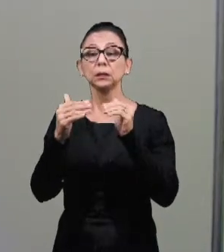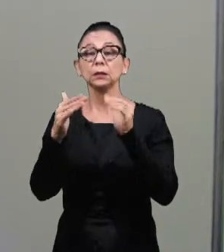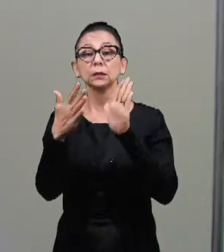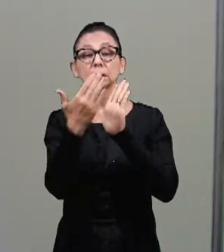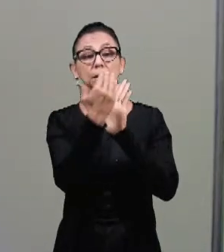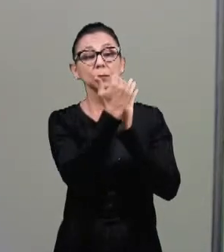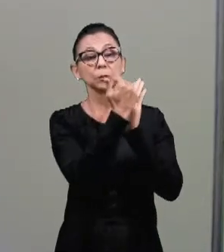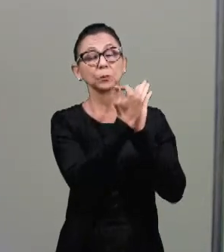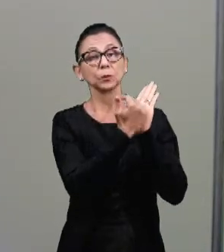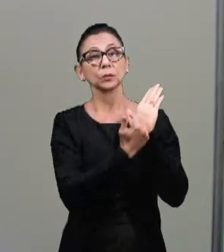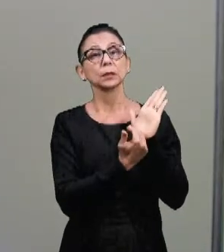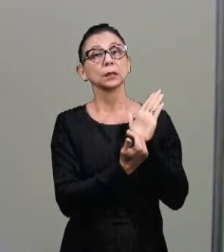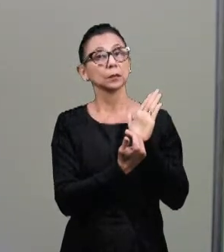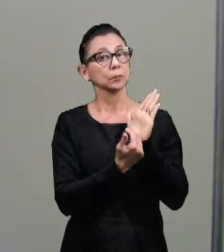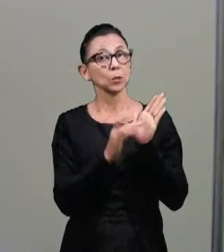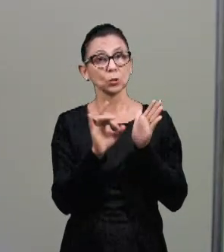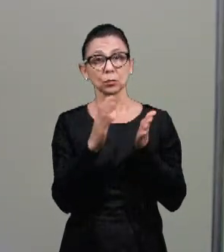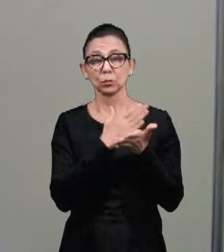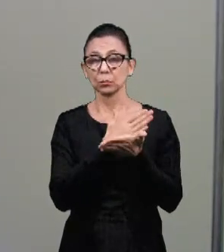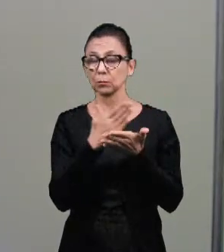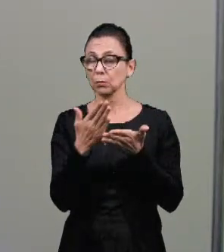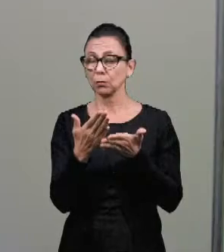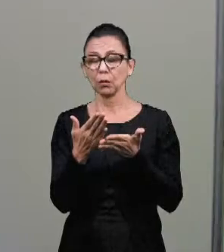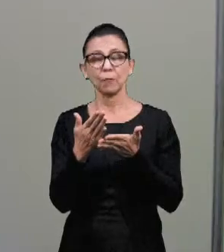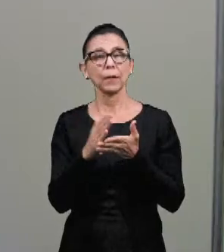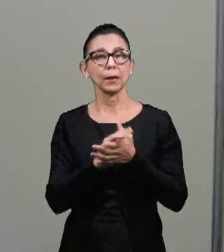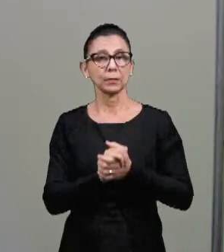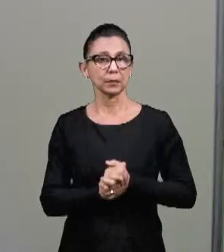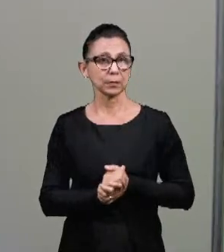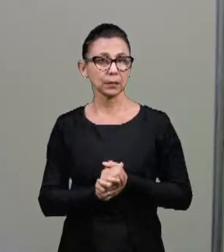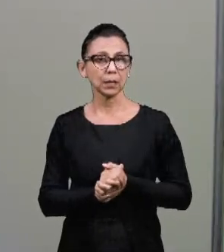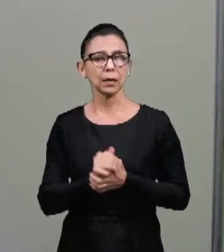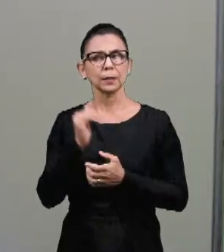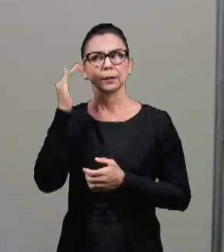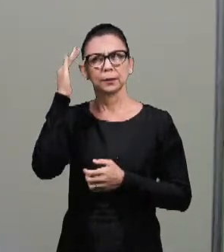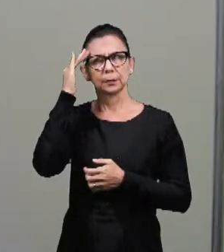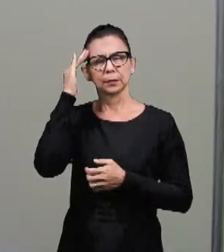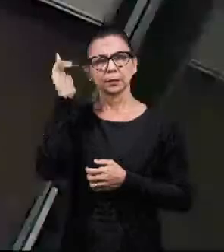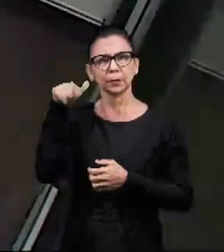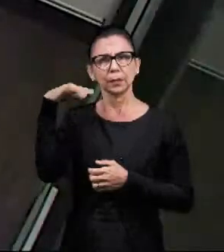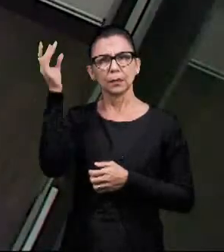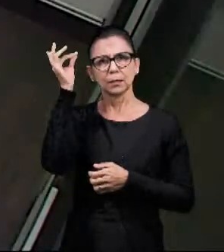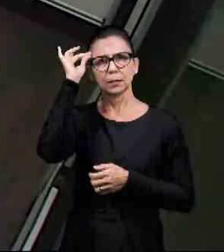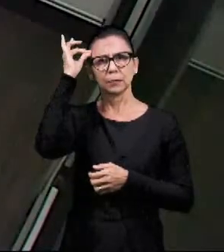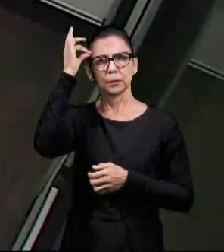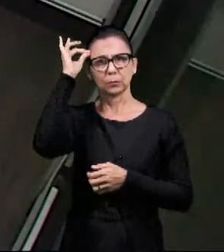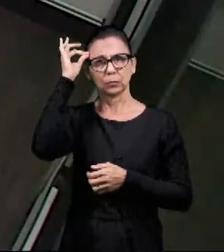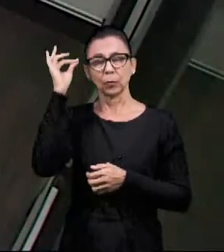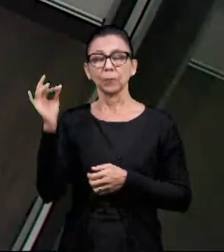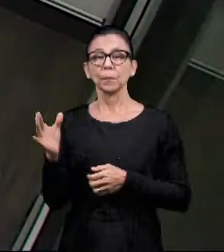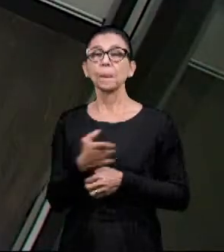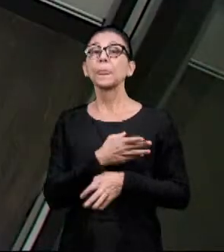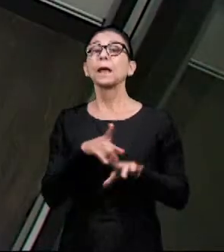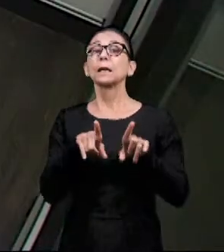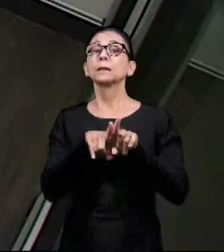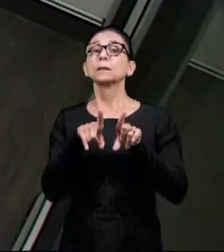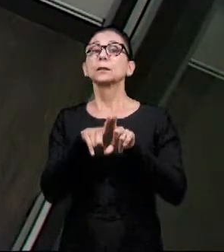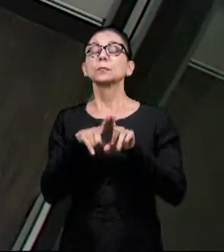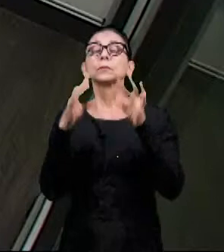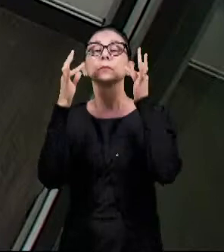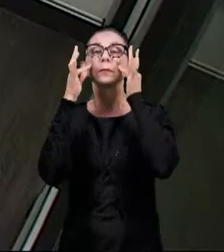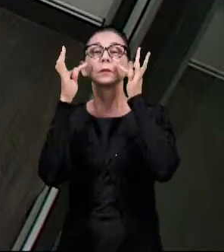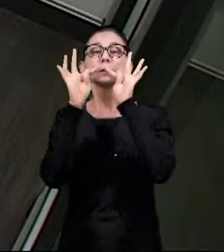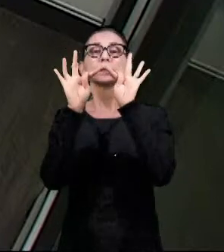ar. Exatamente. A gente só começa a gravar pela compreensão de que é algo espiritual. Aliás, quero testemunhar aqui que